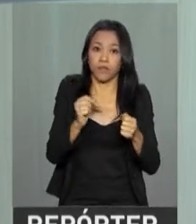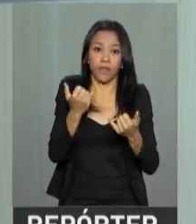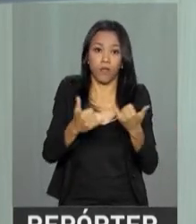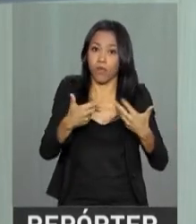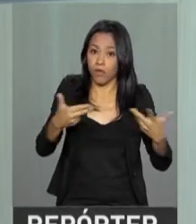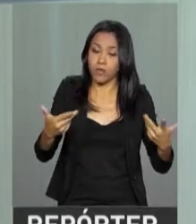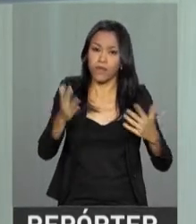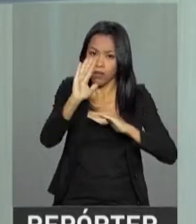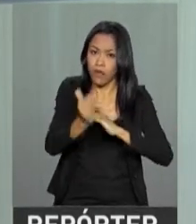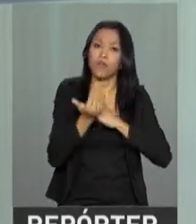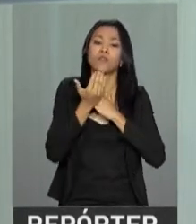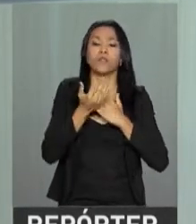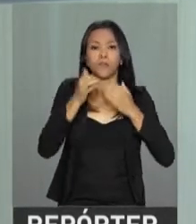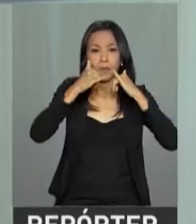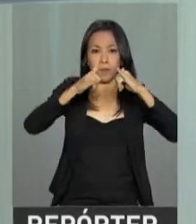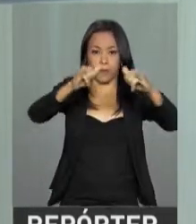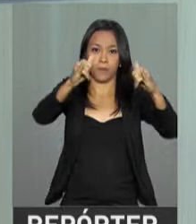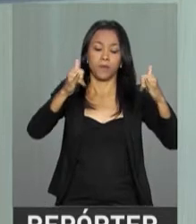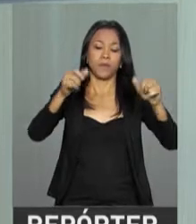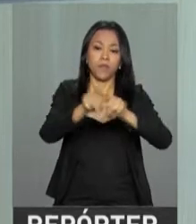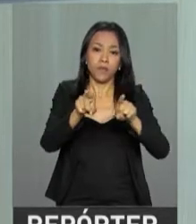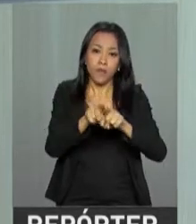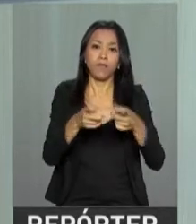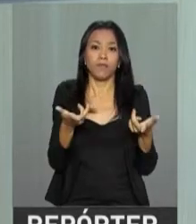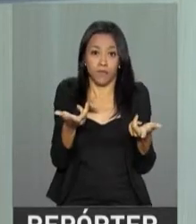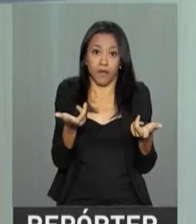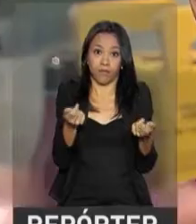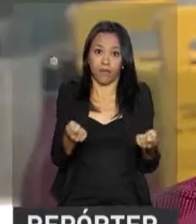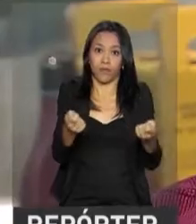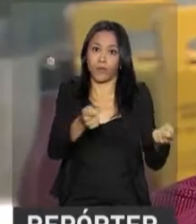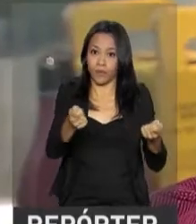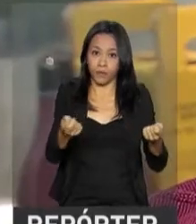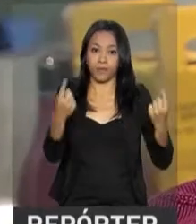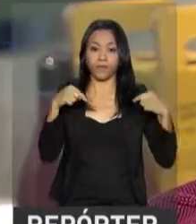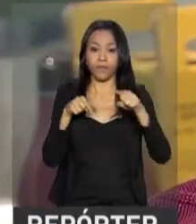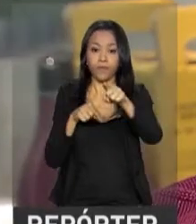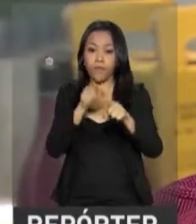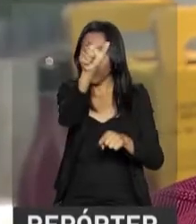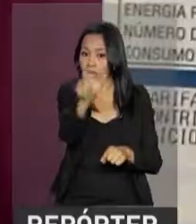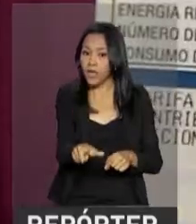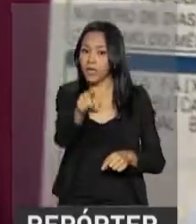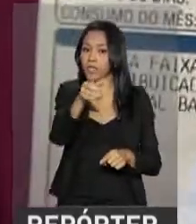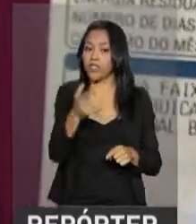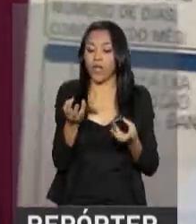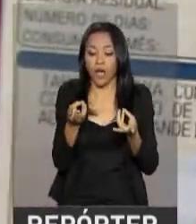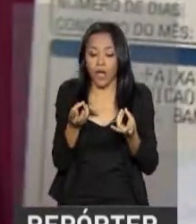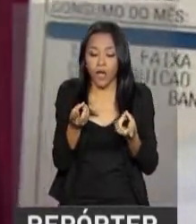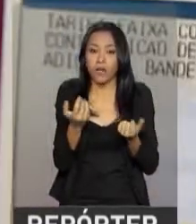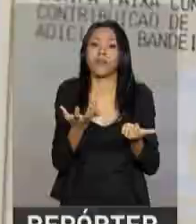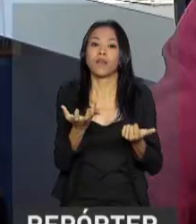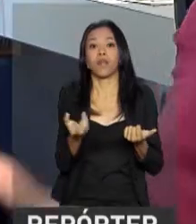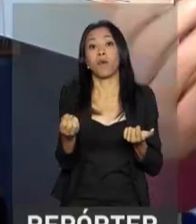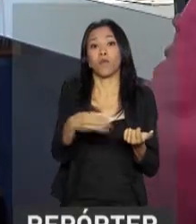vantajoso sistema elétrico brasileiro e para a sustentabilidade de um modo geral eo josé estão já está contando os dias para aderir à nova